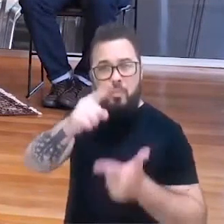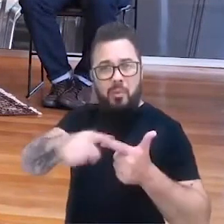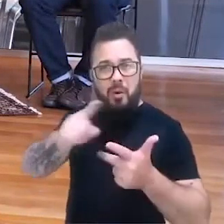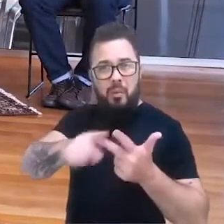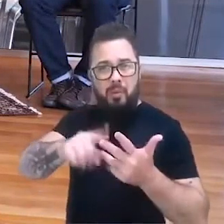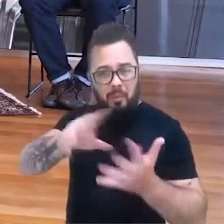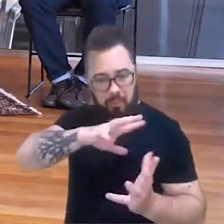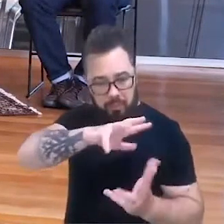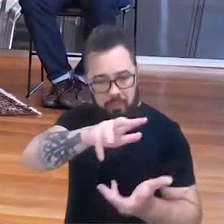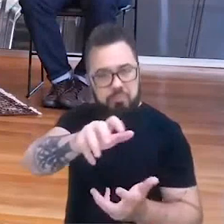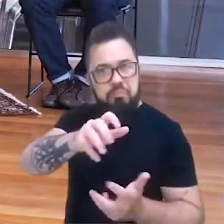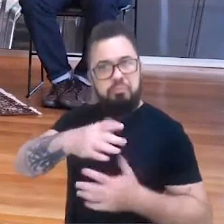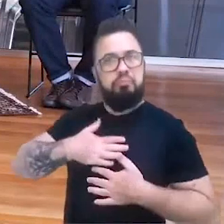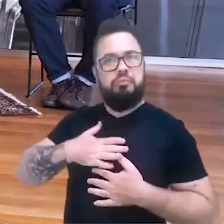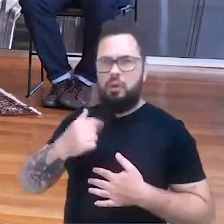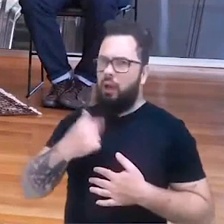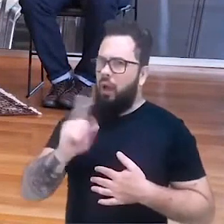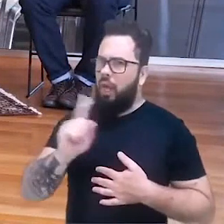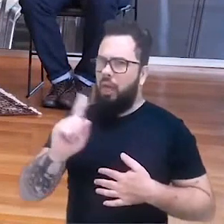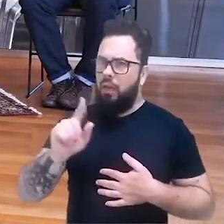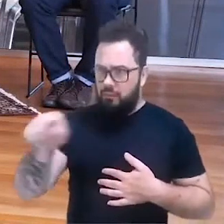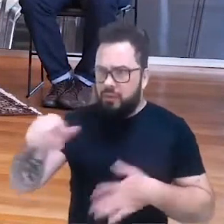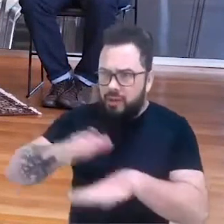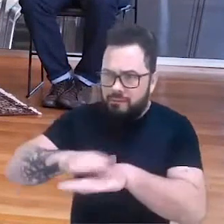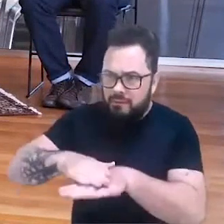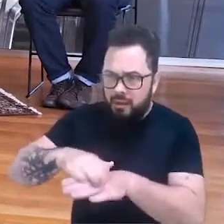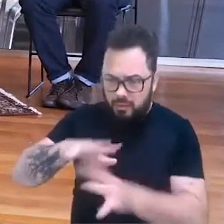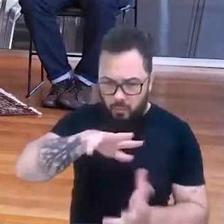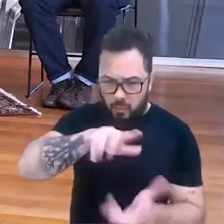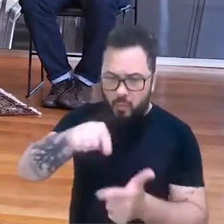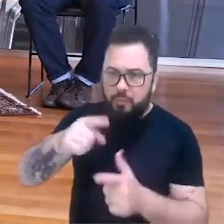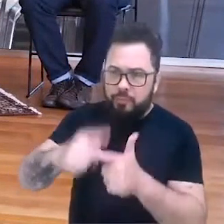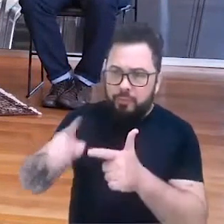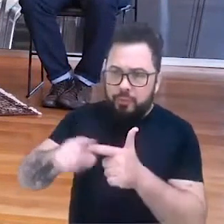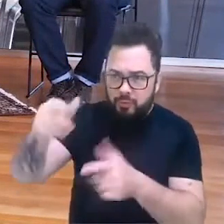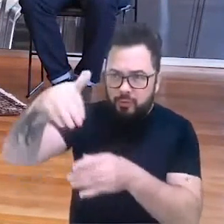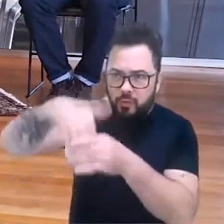mundo. É, nós isso não é, criamos é, esse é, mal. Criamos? É, você não.